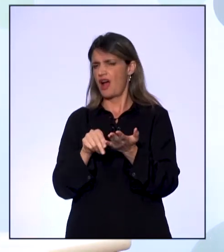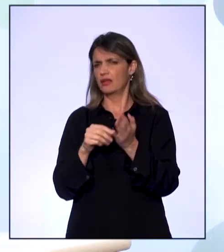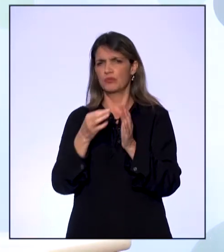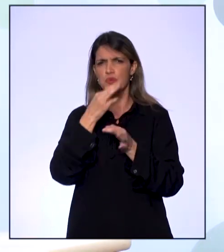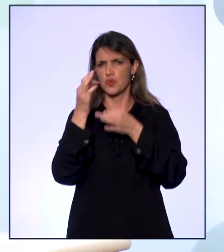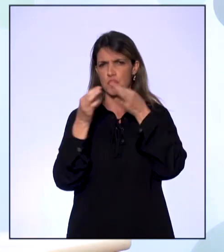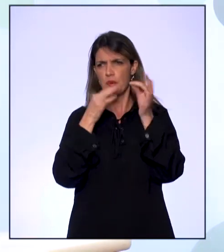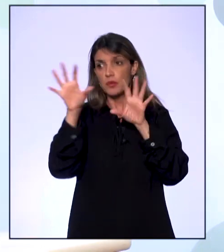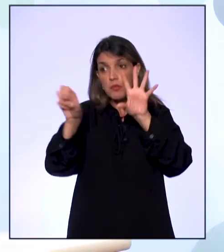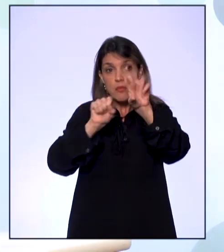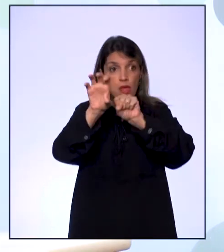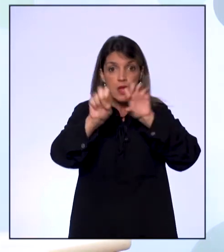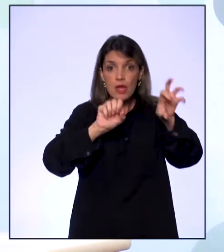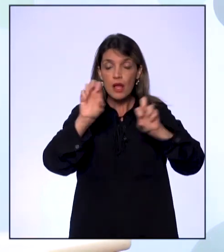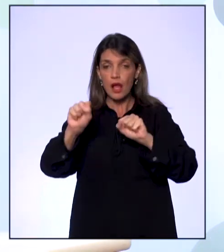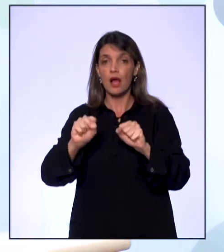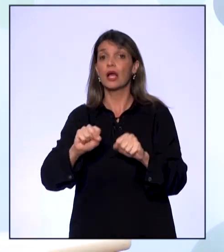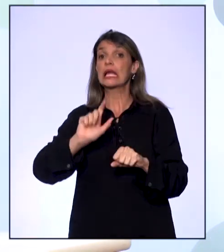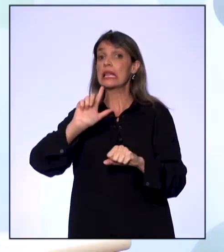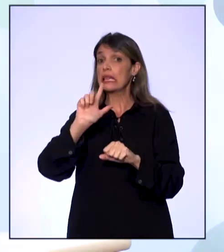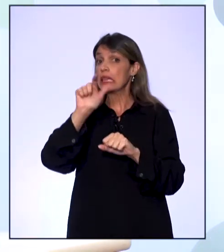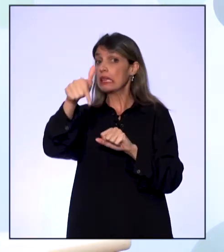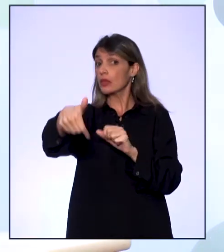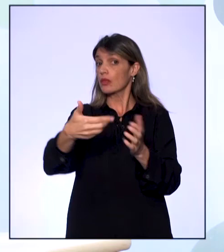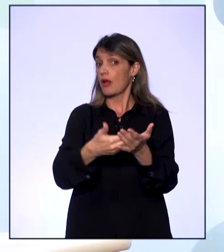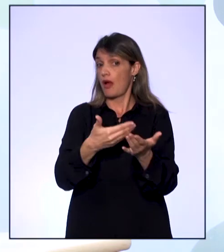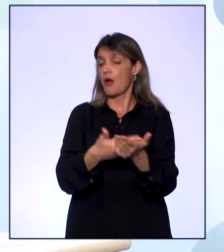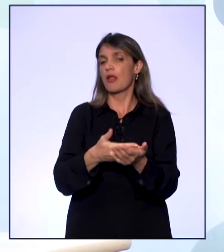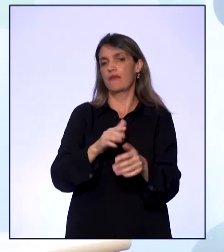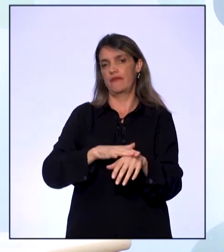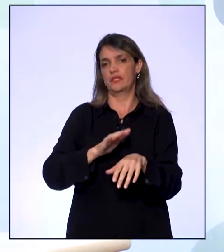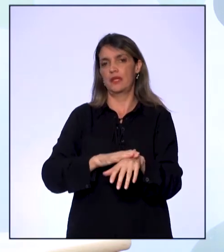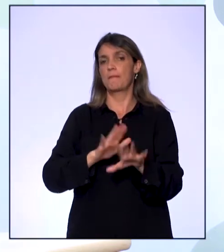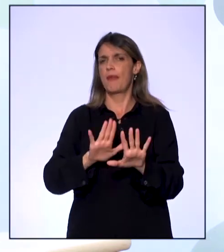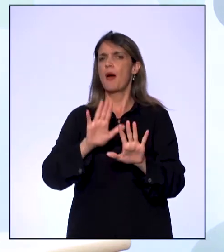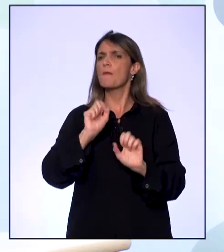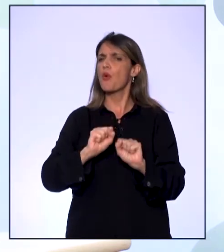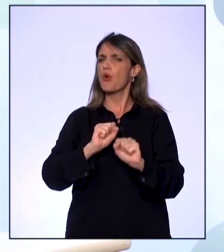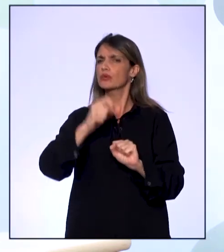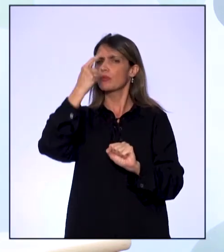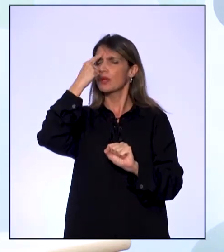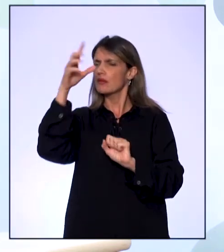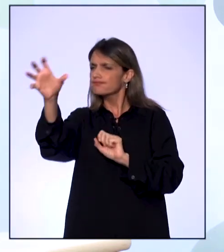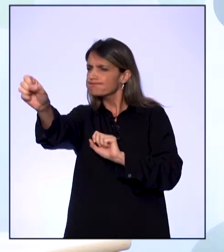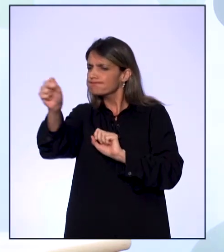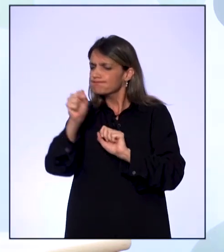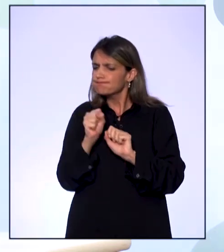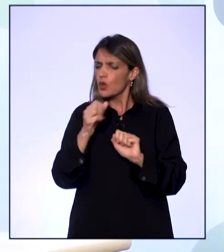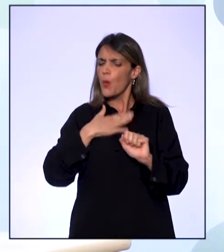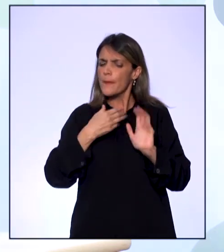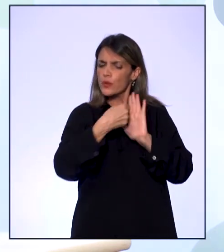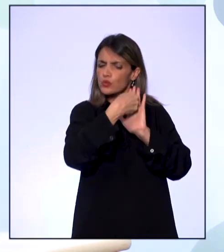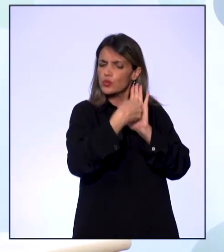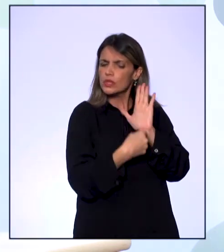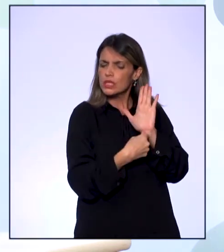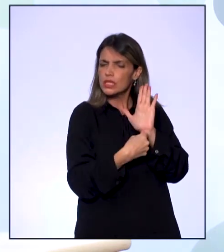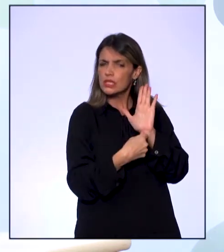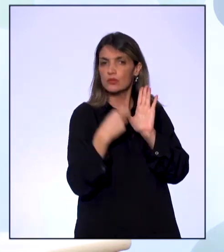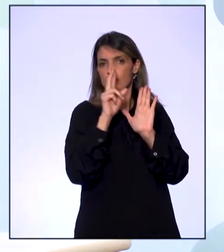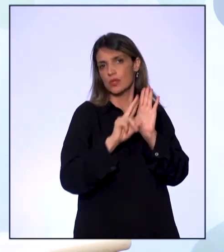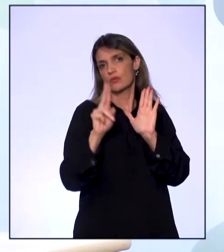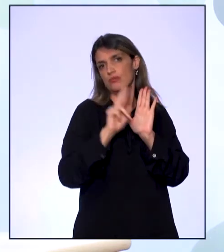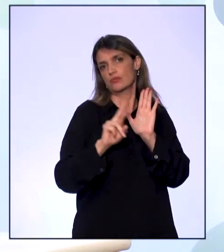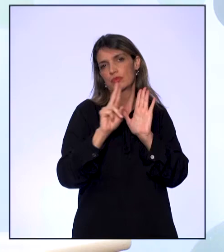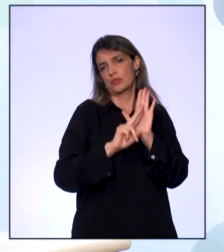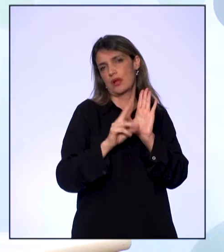tratar futuramente em uma próxima aula. Mas eu posso pensar esses argumentos, trazê-los para dentro do meu texto para utilizar para defender